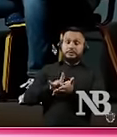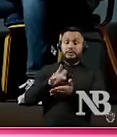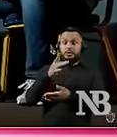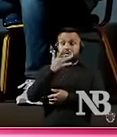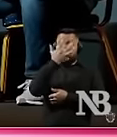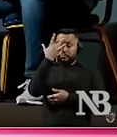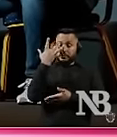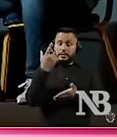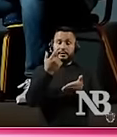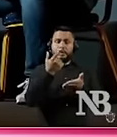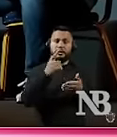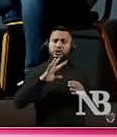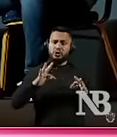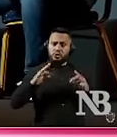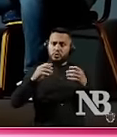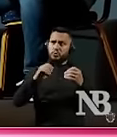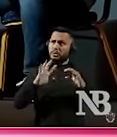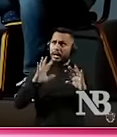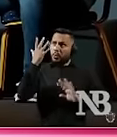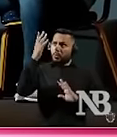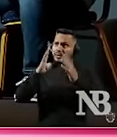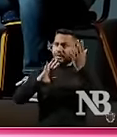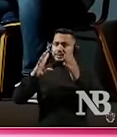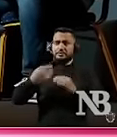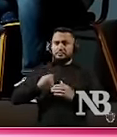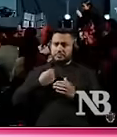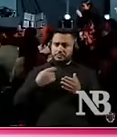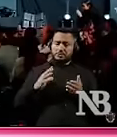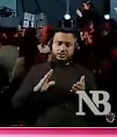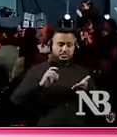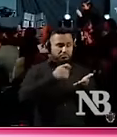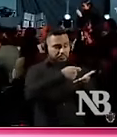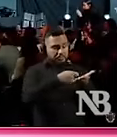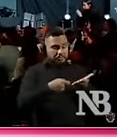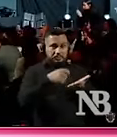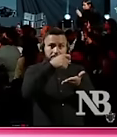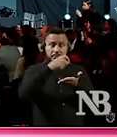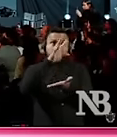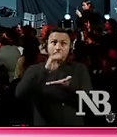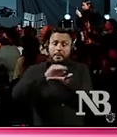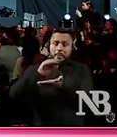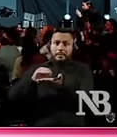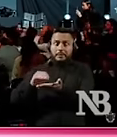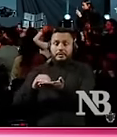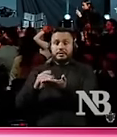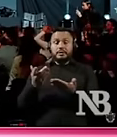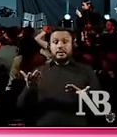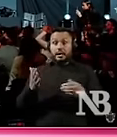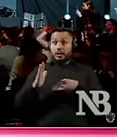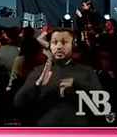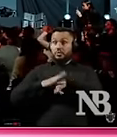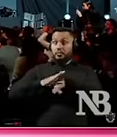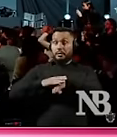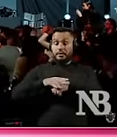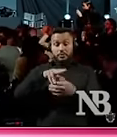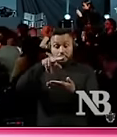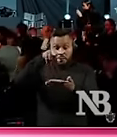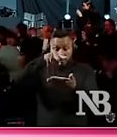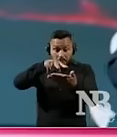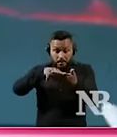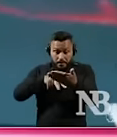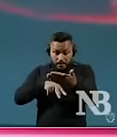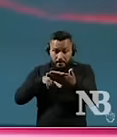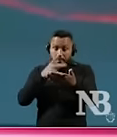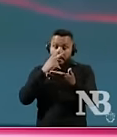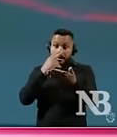diários todos os acontecimentos dele, da sua vida, e depois chega um determinado momento da sua vida que ele, quando ele lê, ele volta